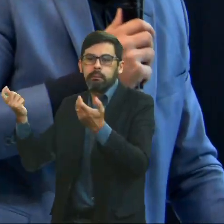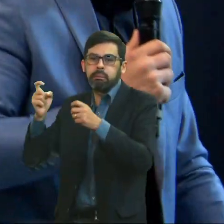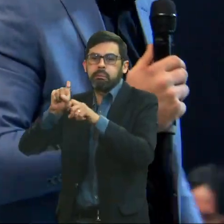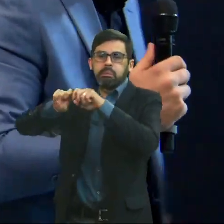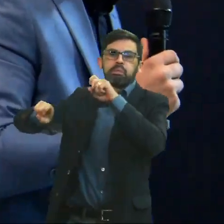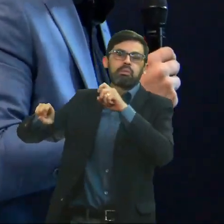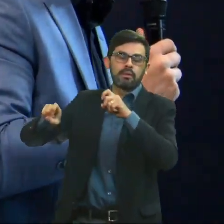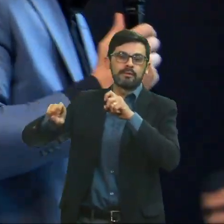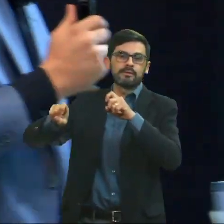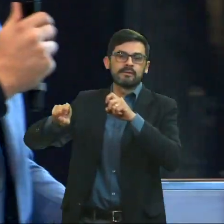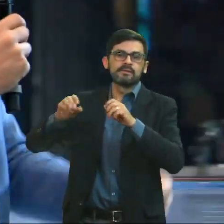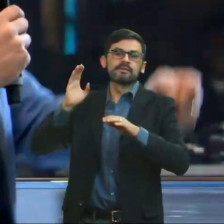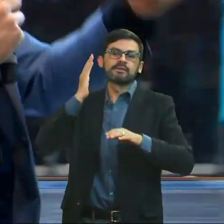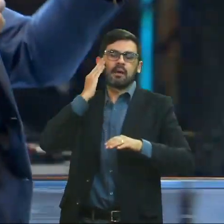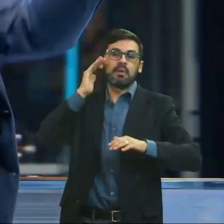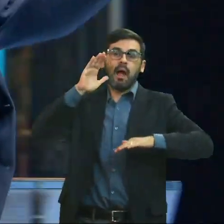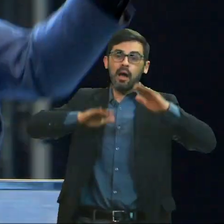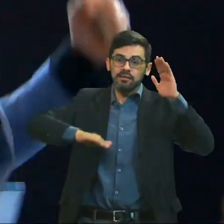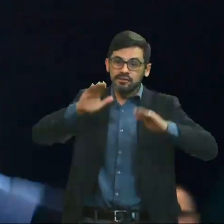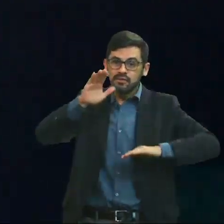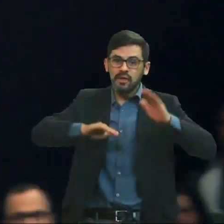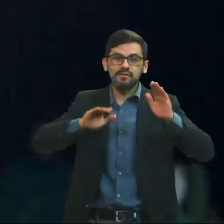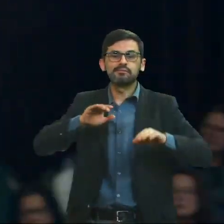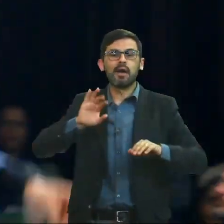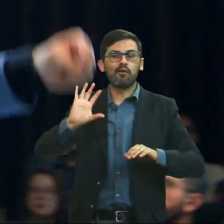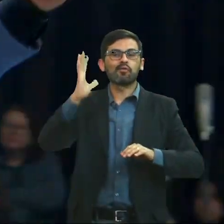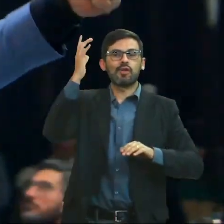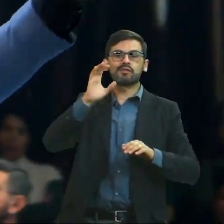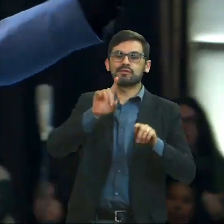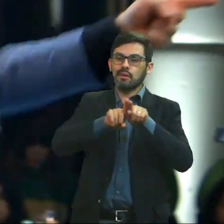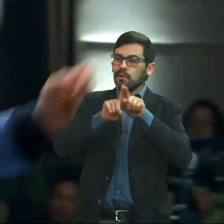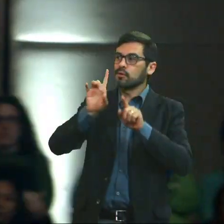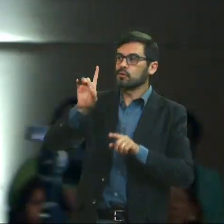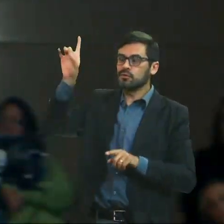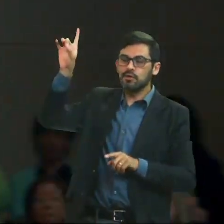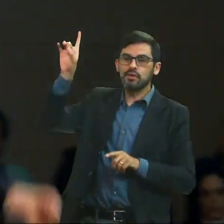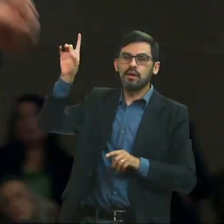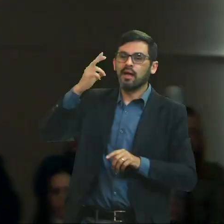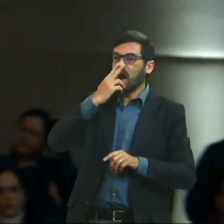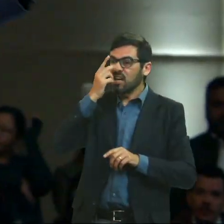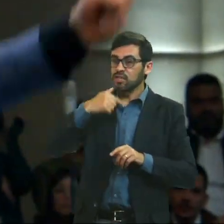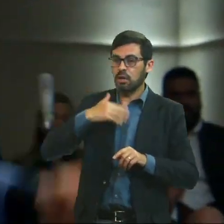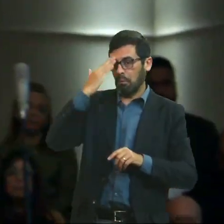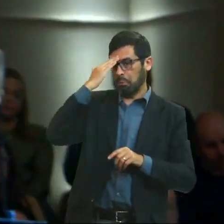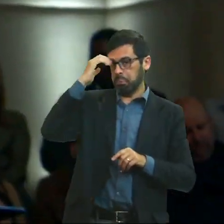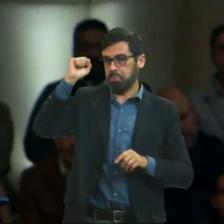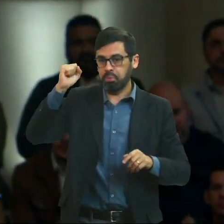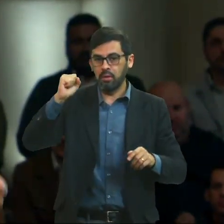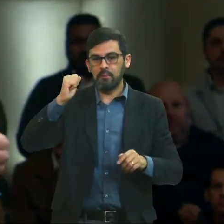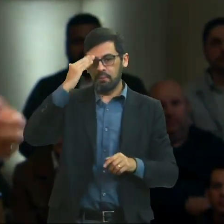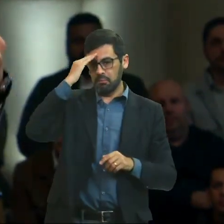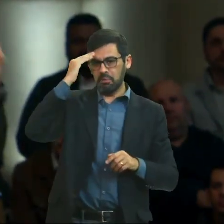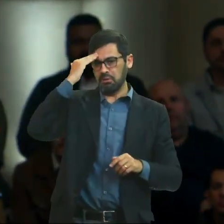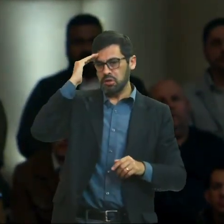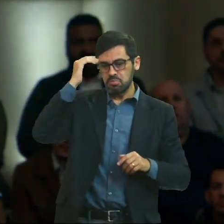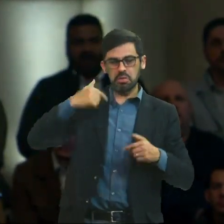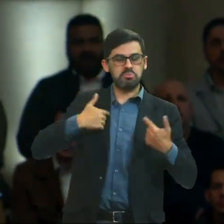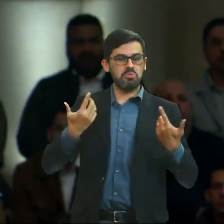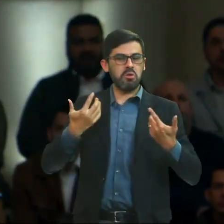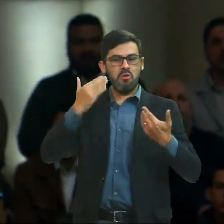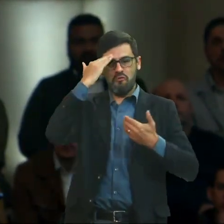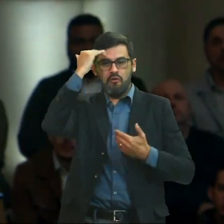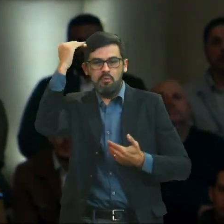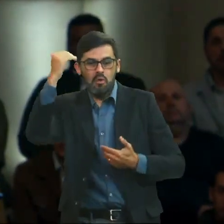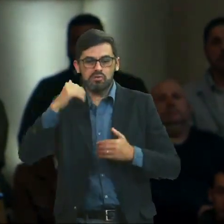Deus. Você começa a achar que foi você, que foi o teu entendimento, que foi o teu trabalho. Ei, se